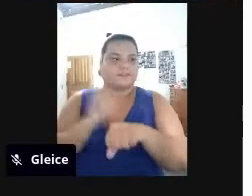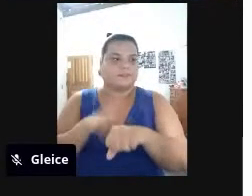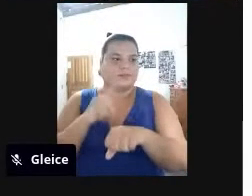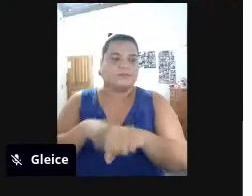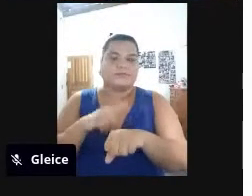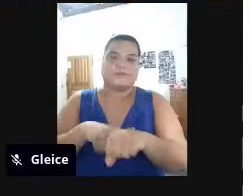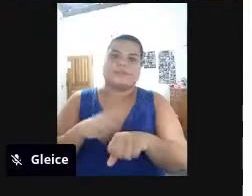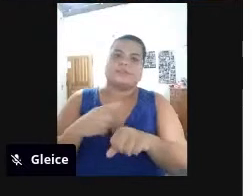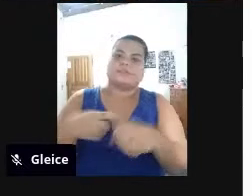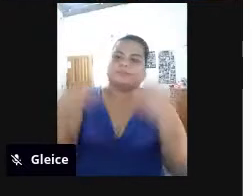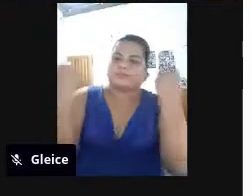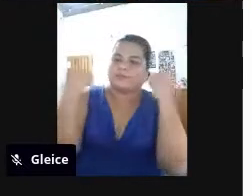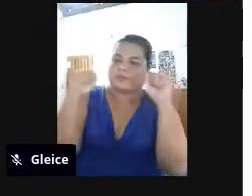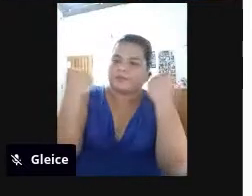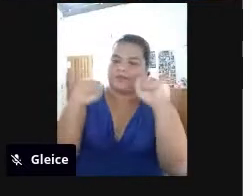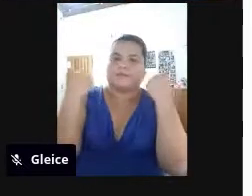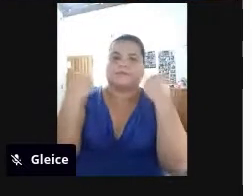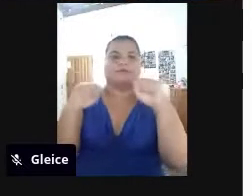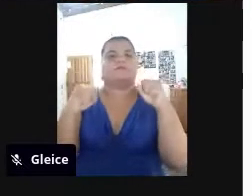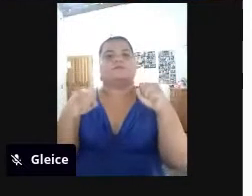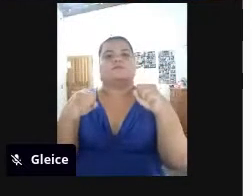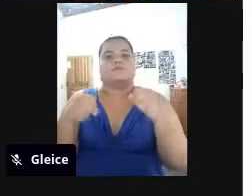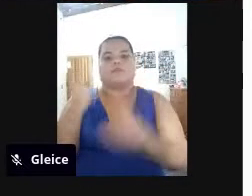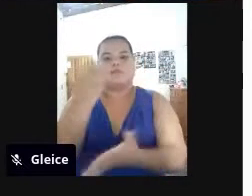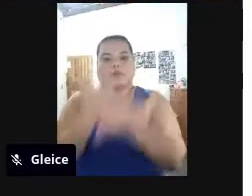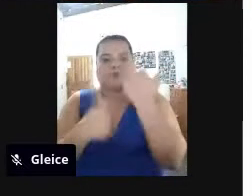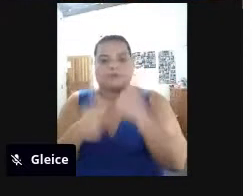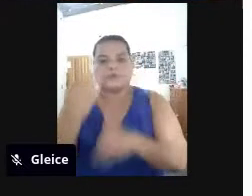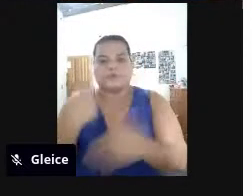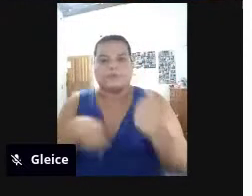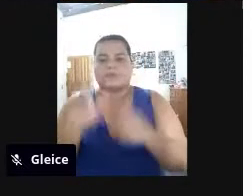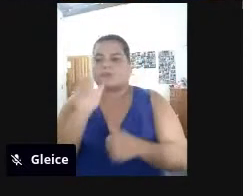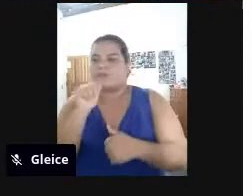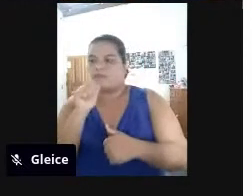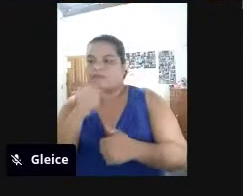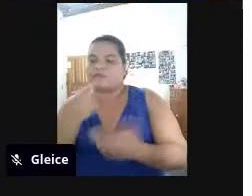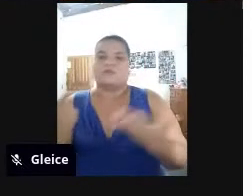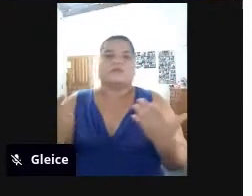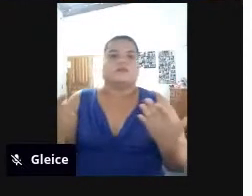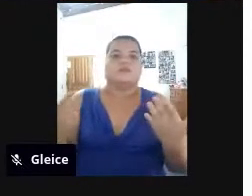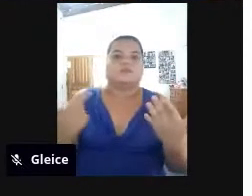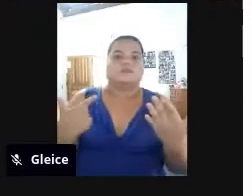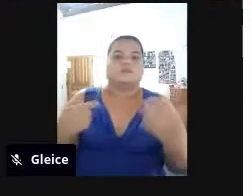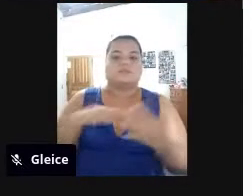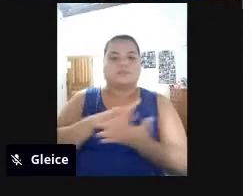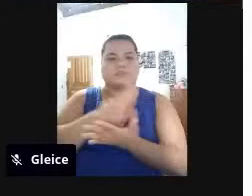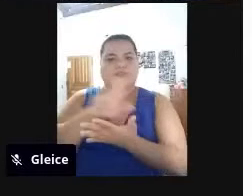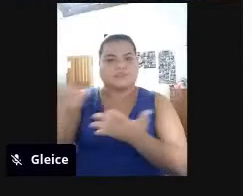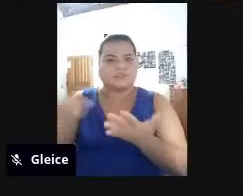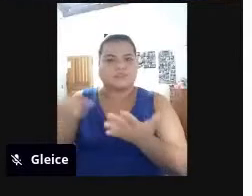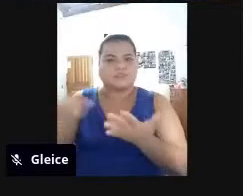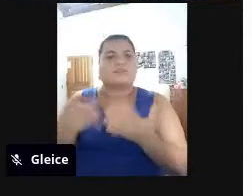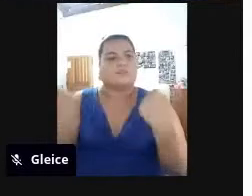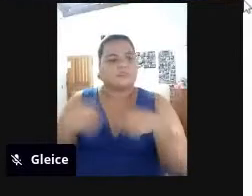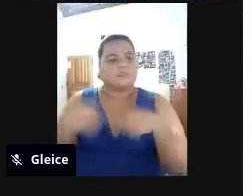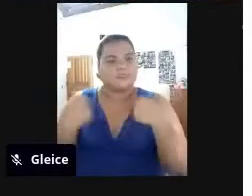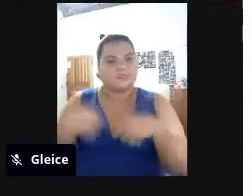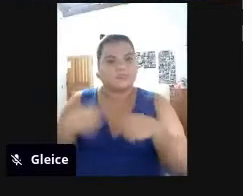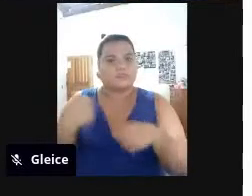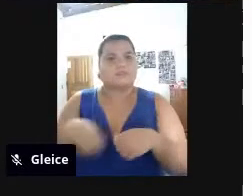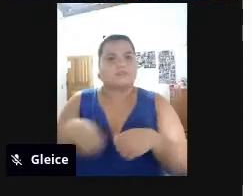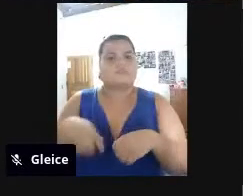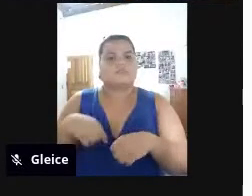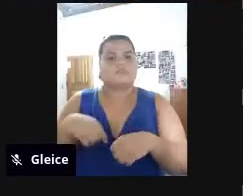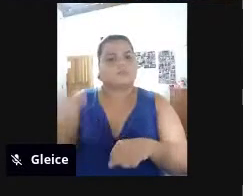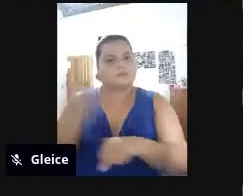também eletrólitos, temos que fornecer mais carboidrato, glicose, para o indivíduo não ter queda de desempenho. Então, para isso,